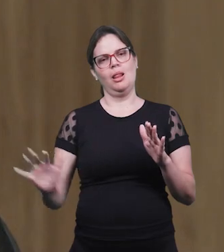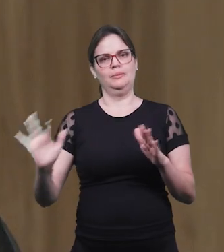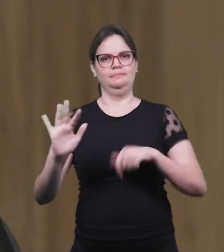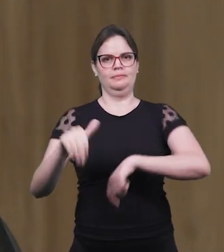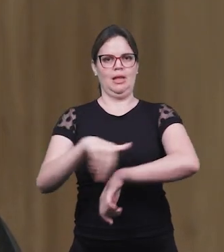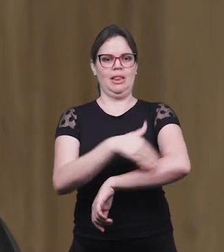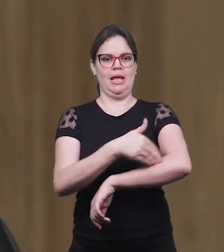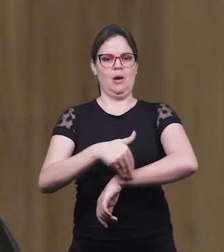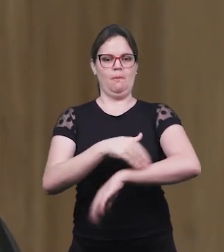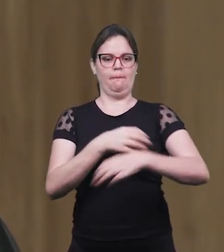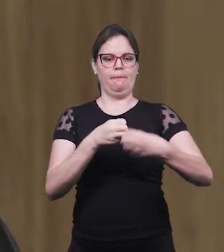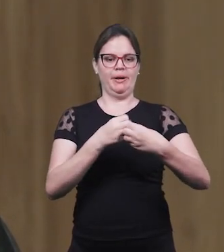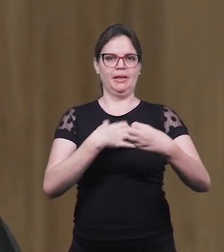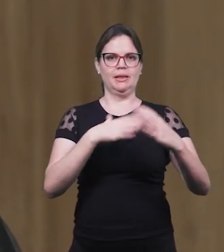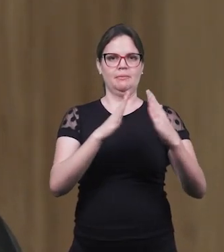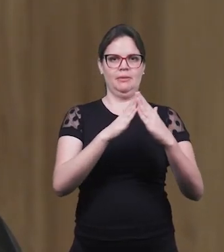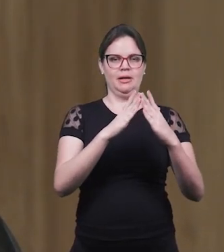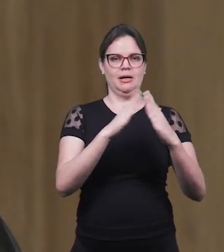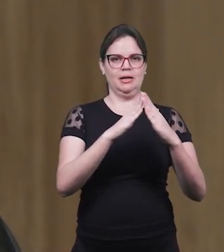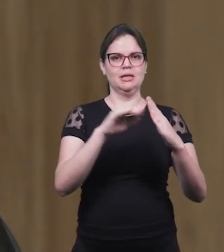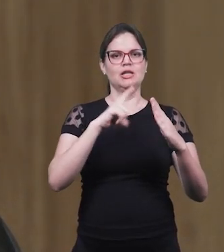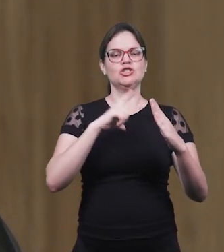construída uma igreja metodista.